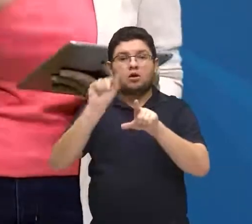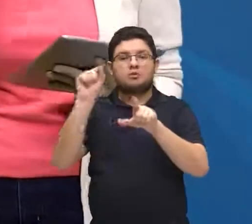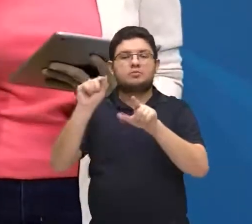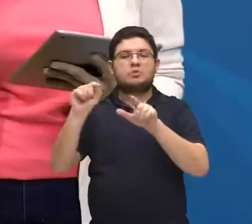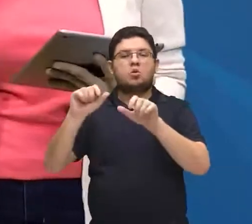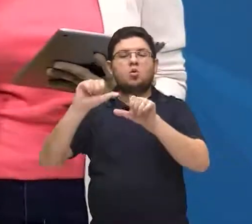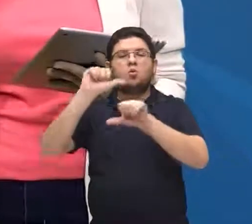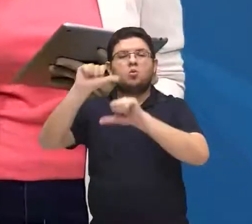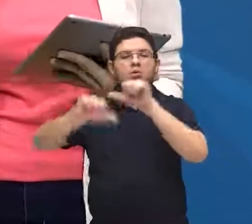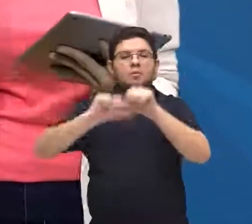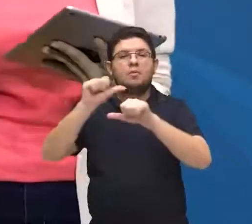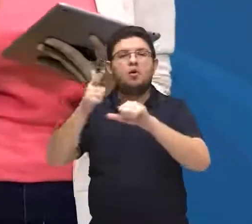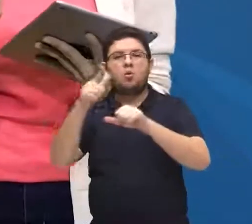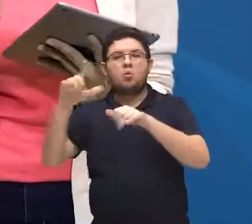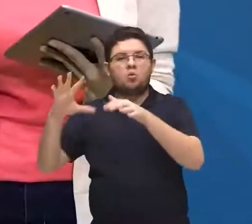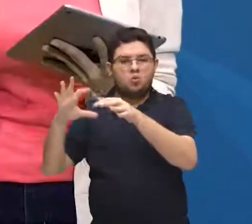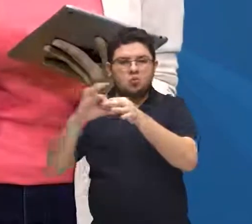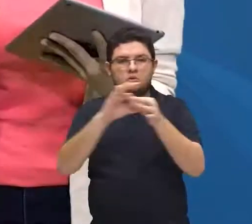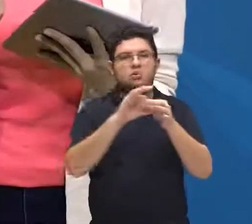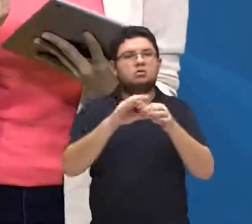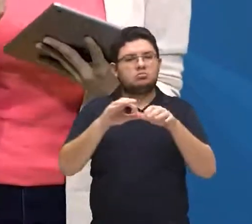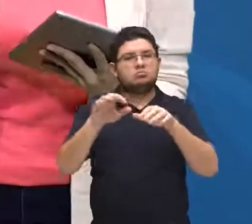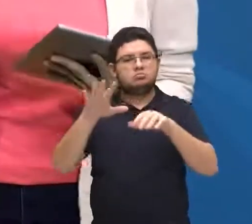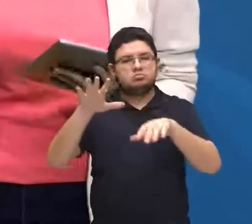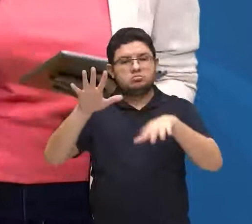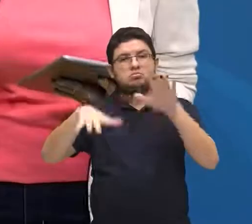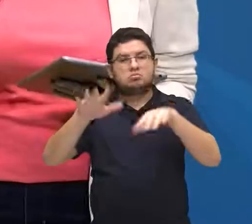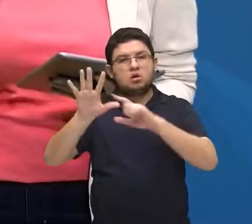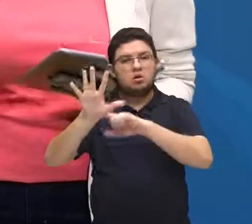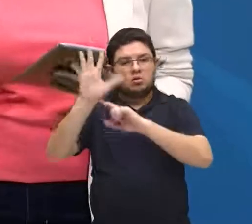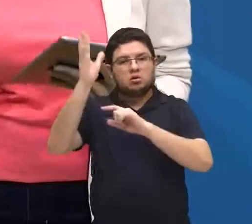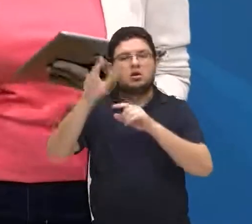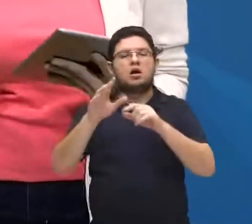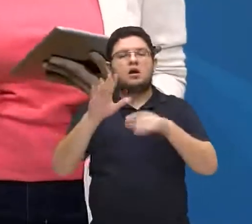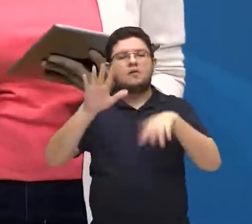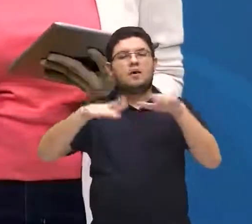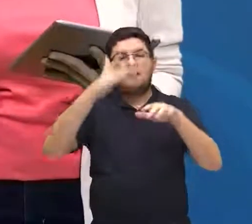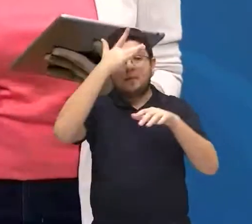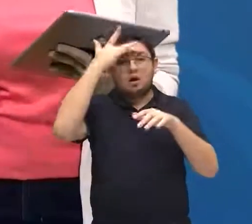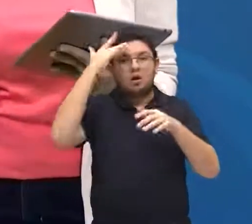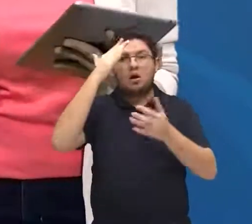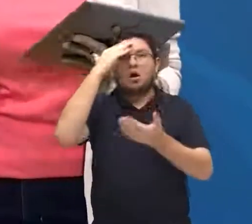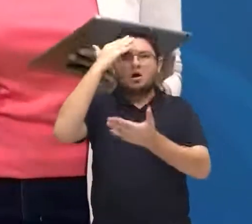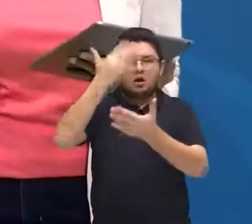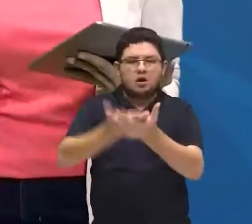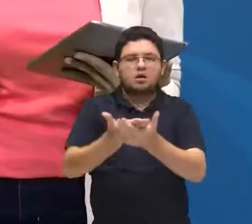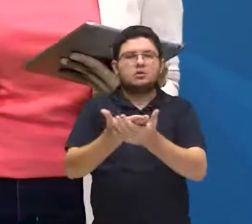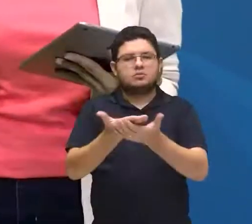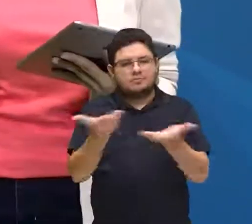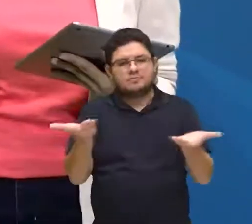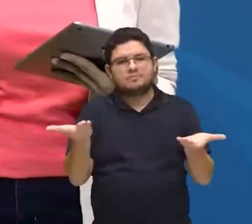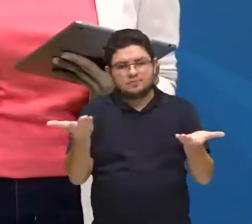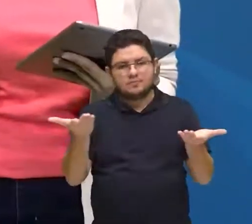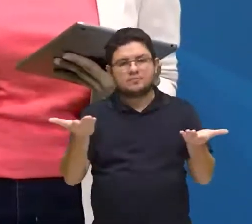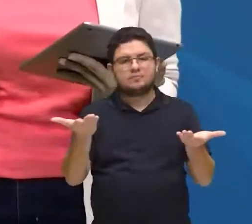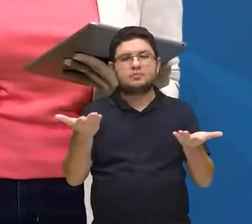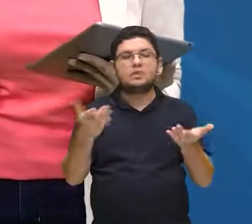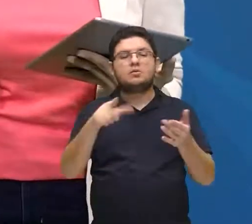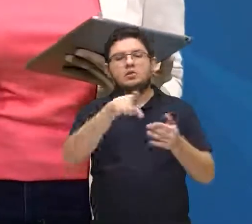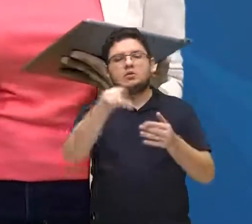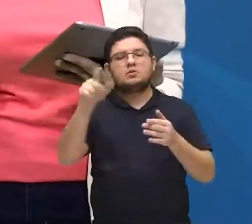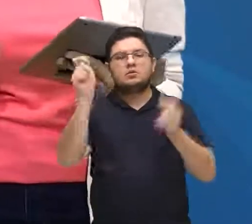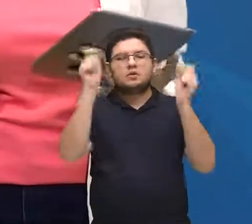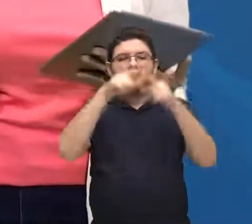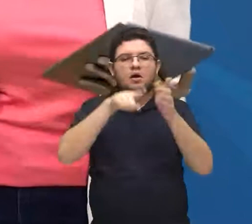falso. Então isso acontece muito e elas normalmente são muito convincentes, porque acaba que é difícil você fazer uma investigação